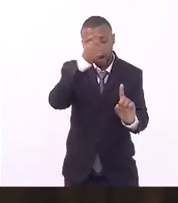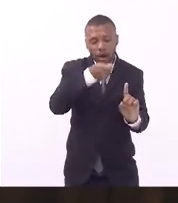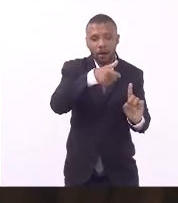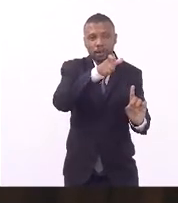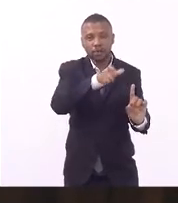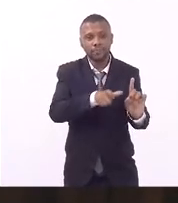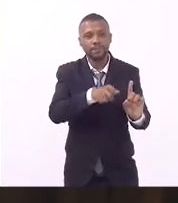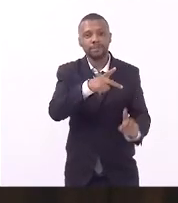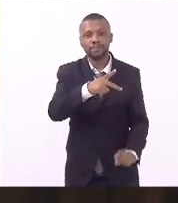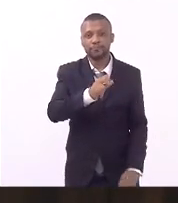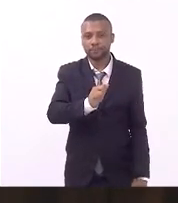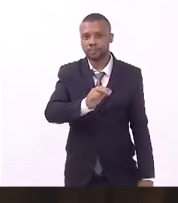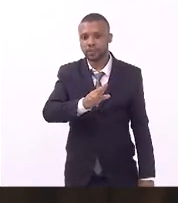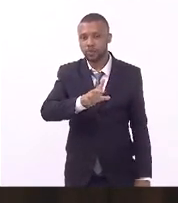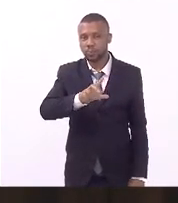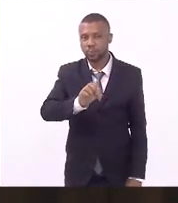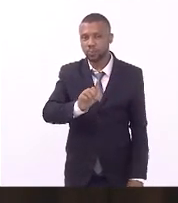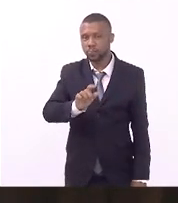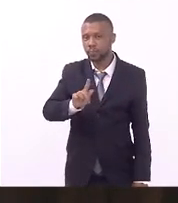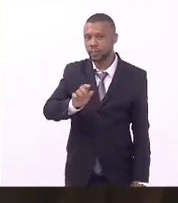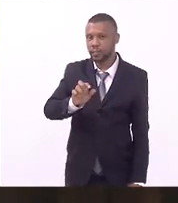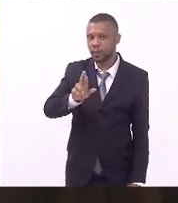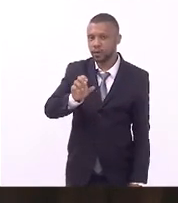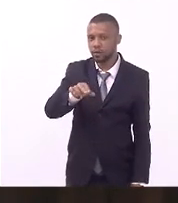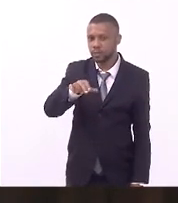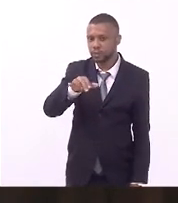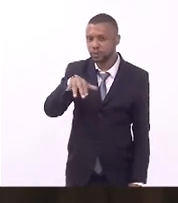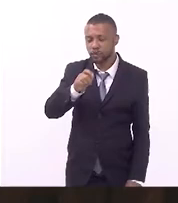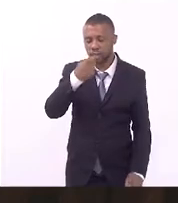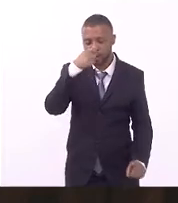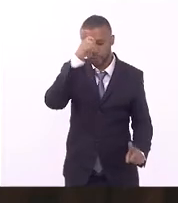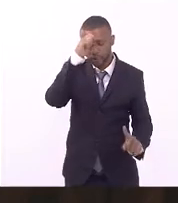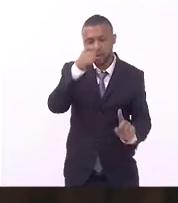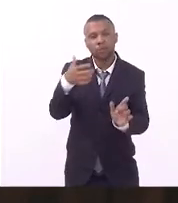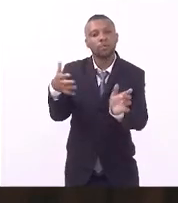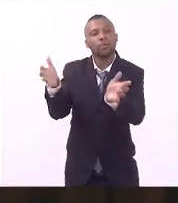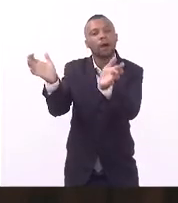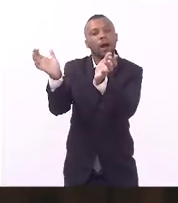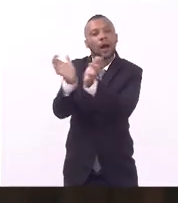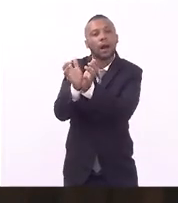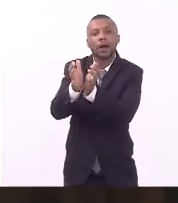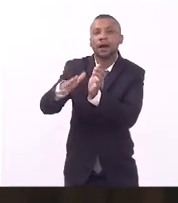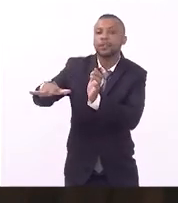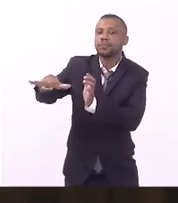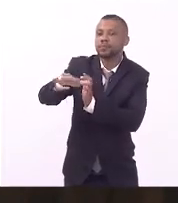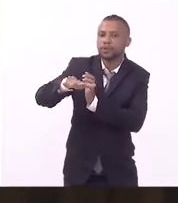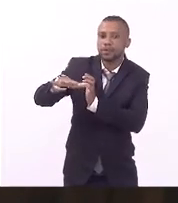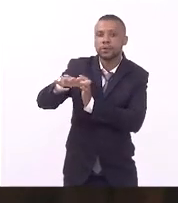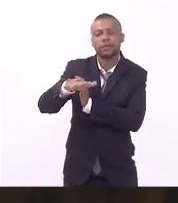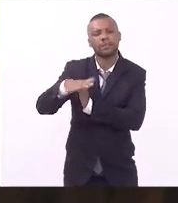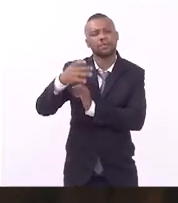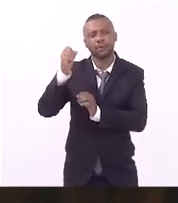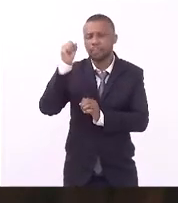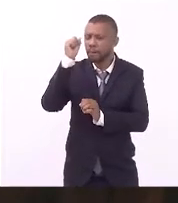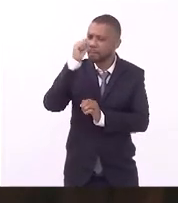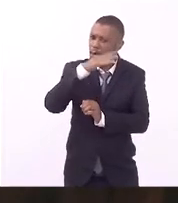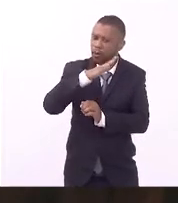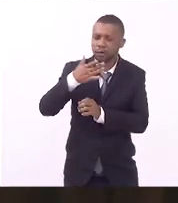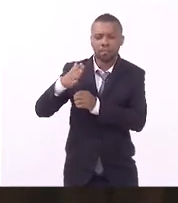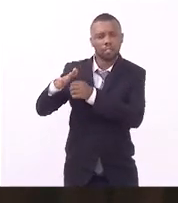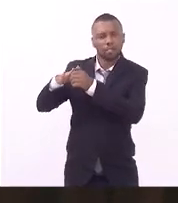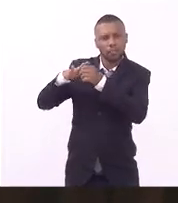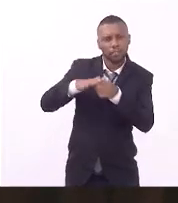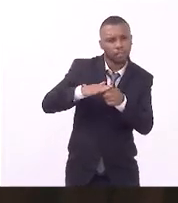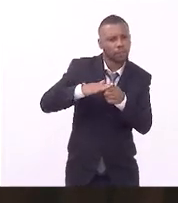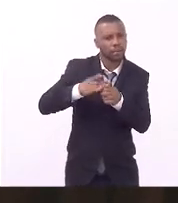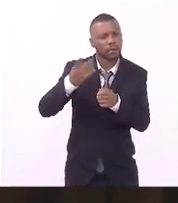uma figura como Paulo Jerônimo é homenagear toda uma categoria, toda uma categoria que vem sendo aviltada